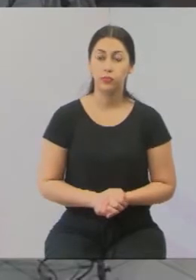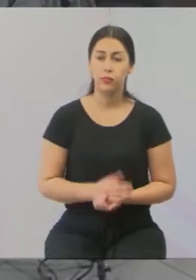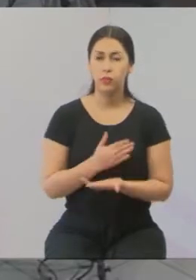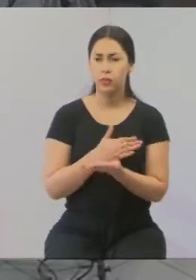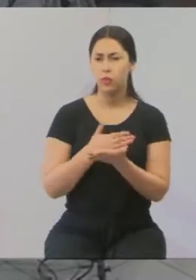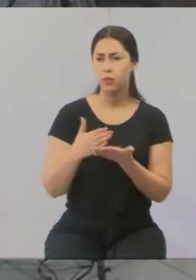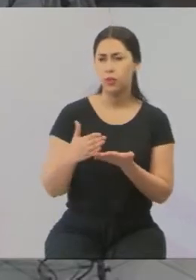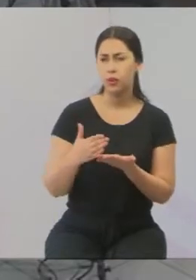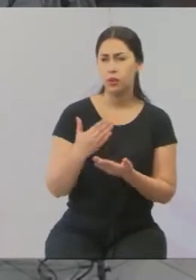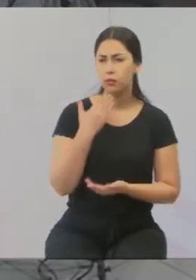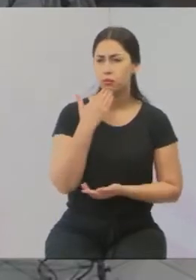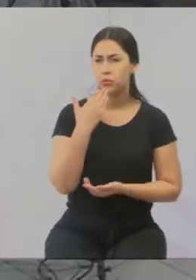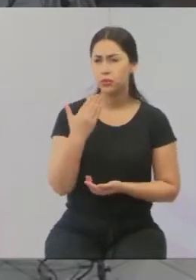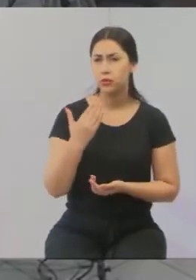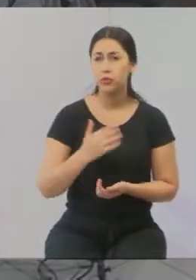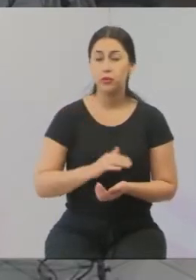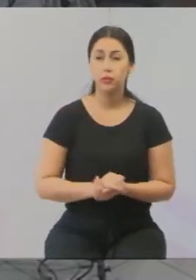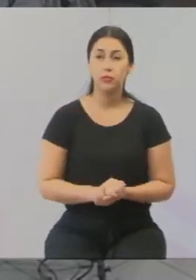começar pedindo aqui até uma